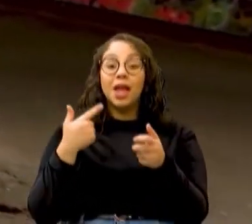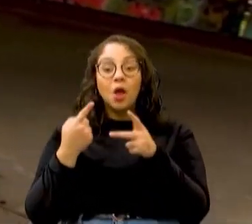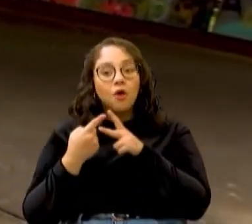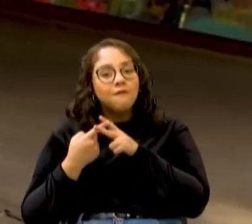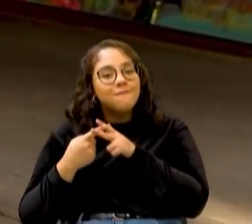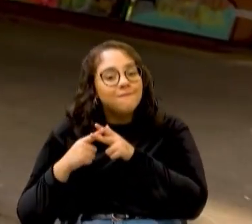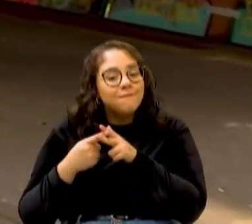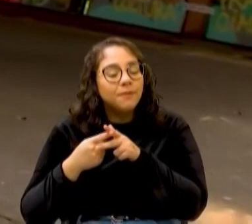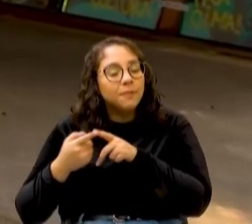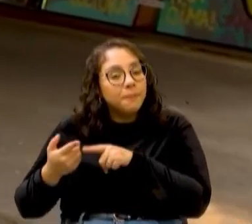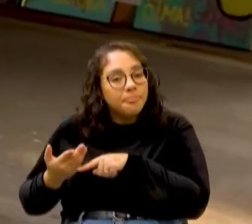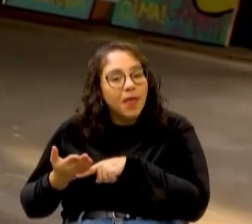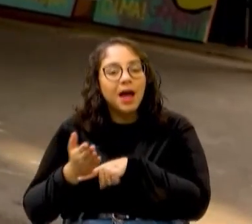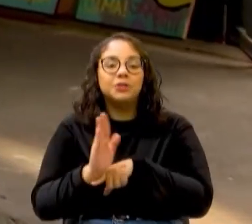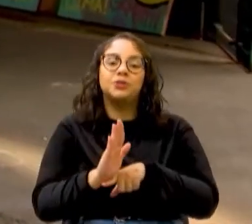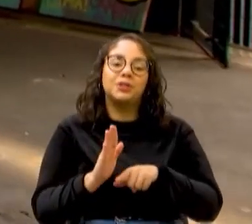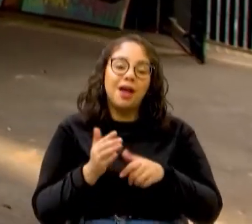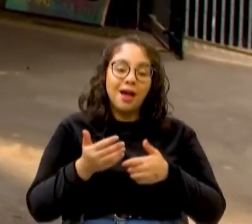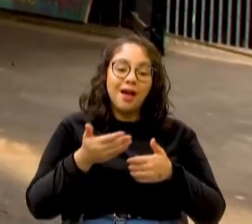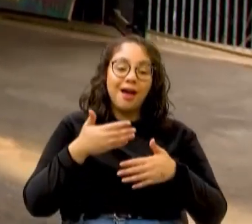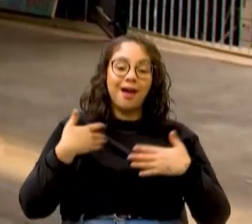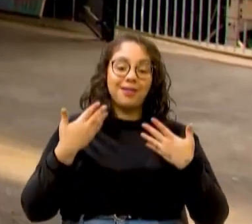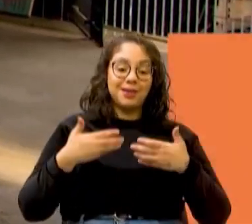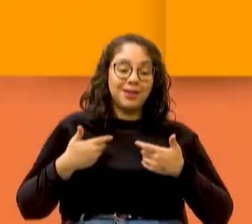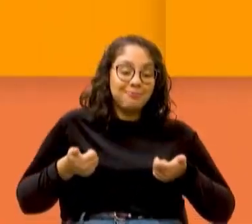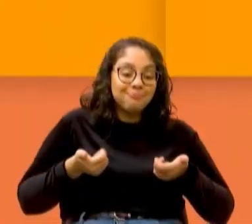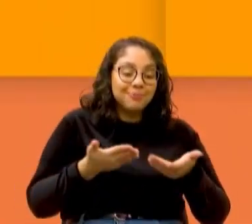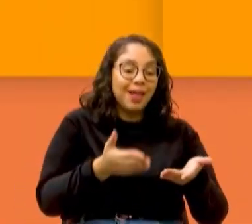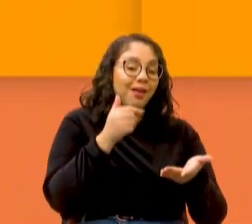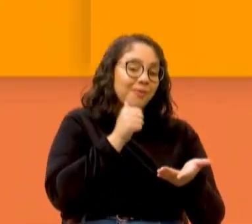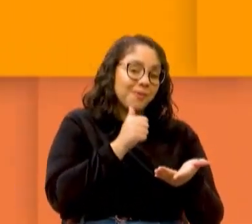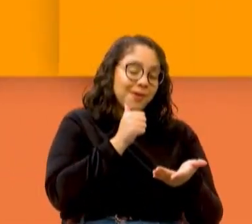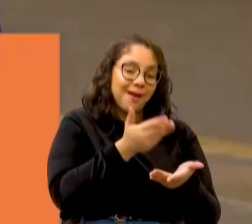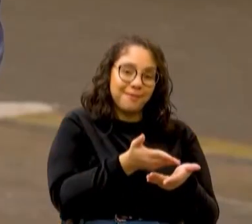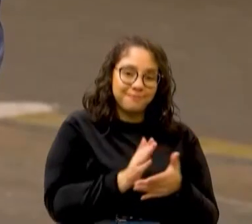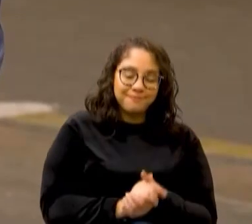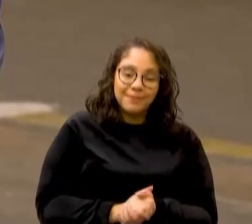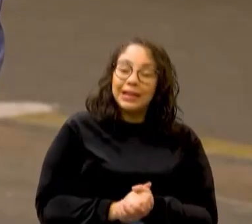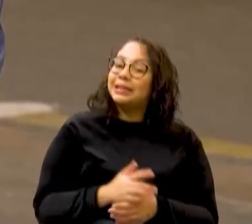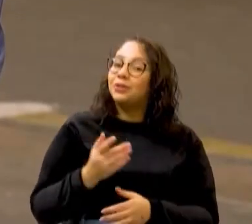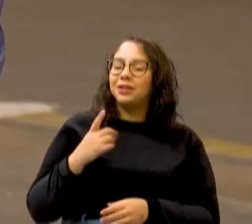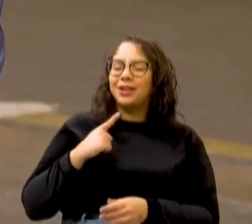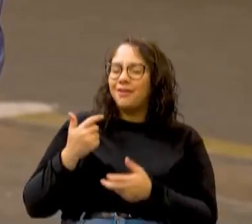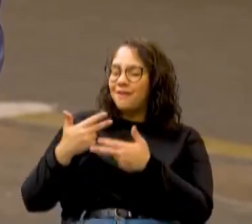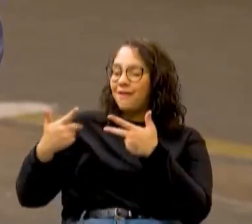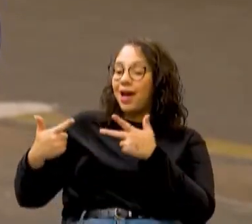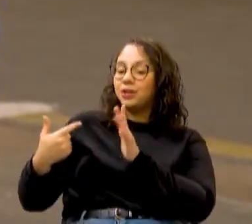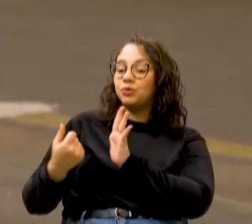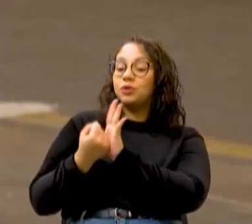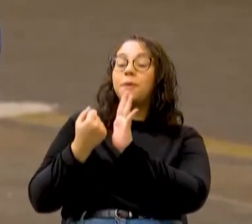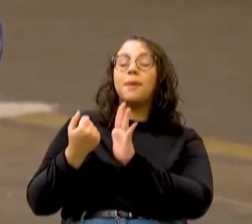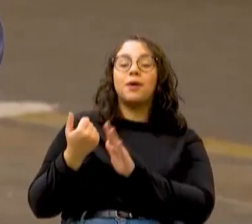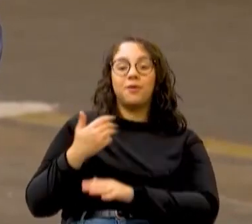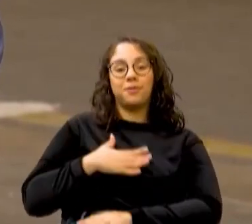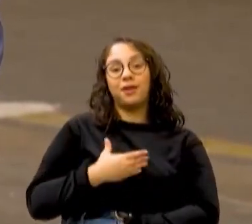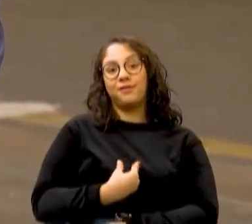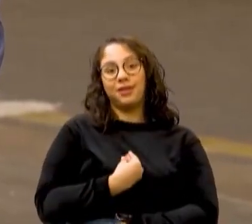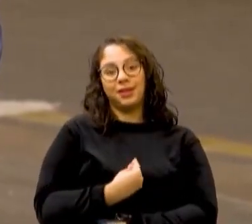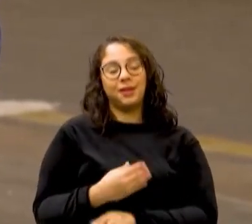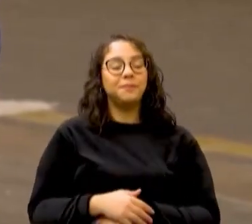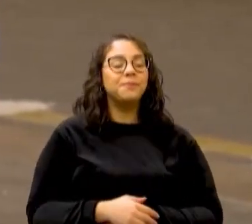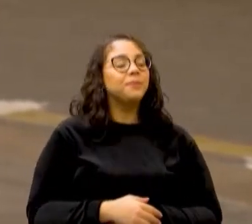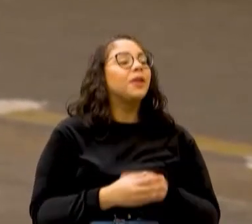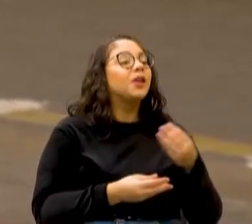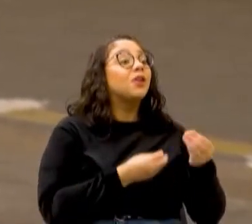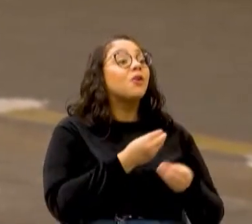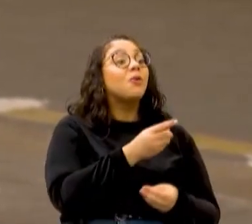eu fui instrumento para poder levar um pouco de alegria naquele momento tão delicado Então acho que dá muitas essa foi uma das Marcantes E